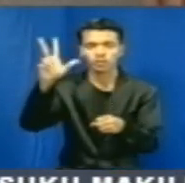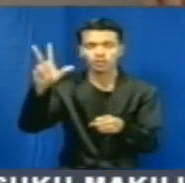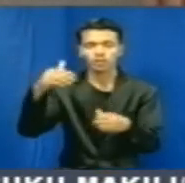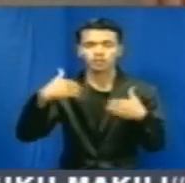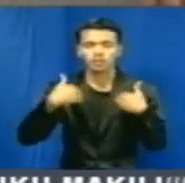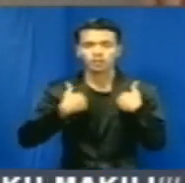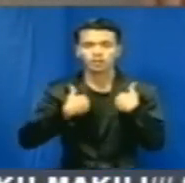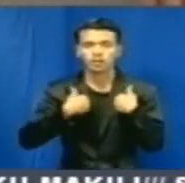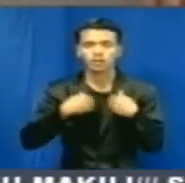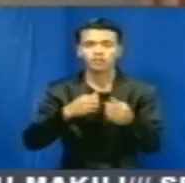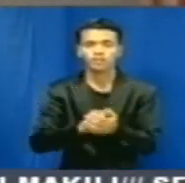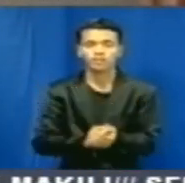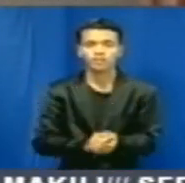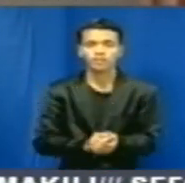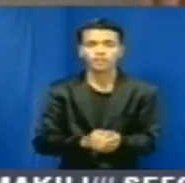ona caso seribu